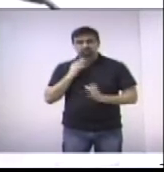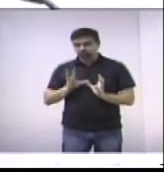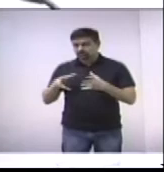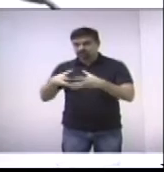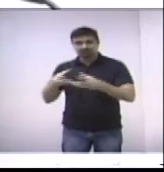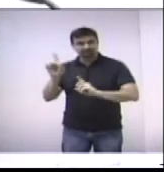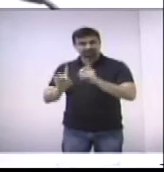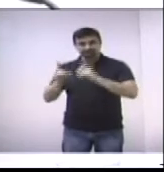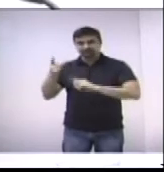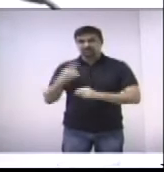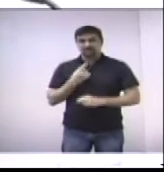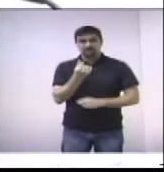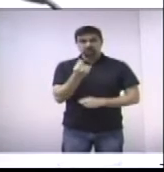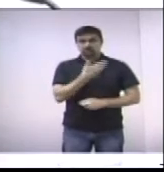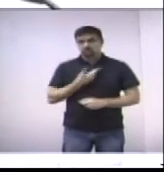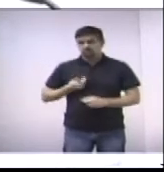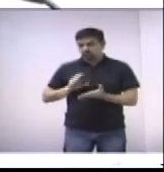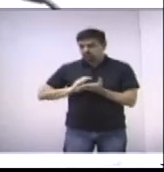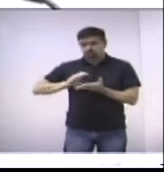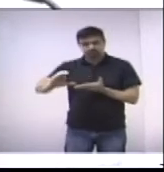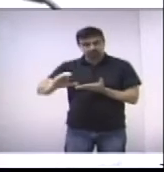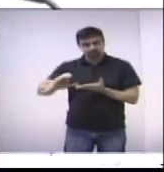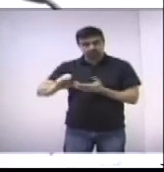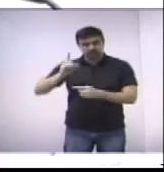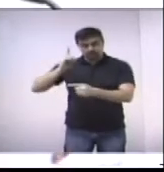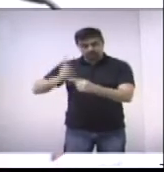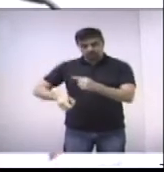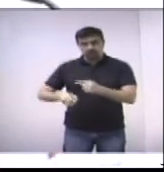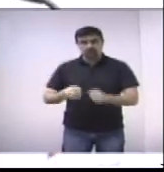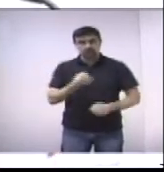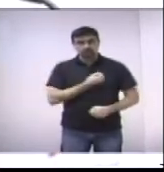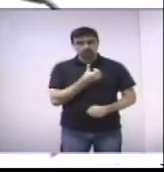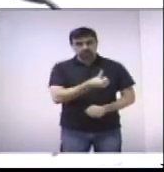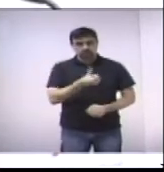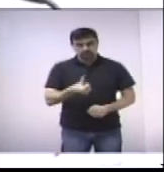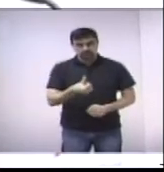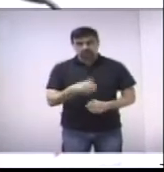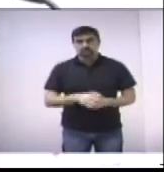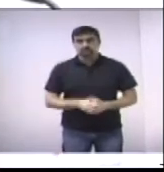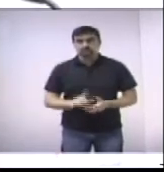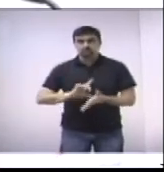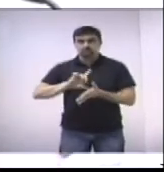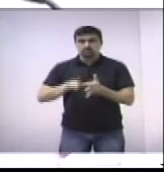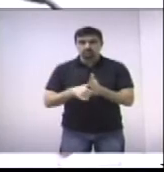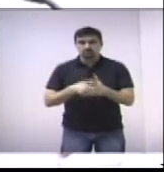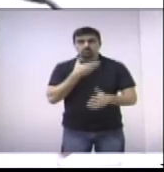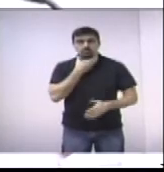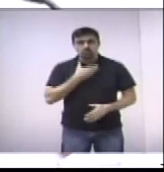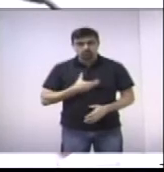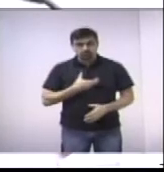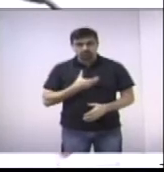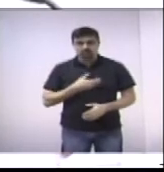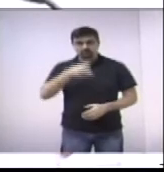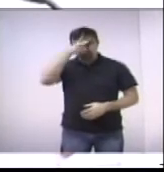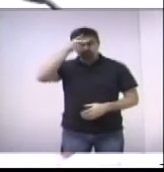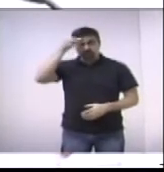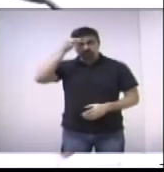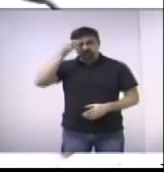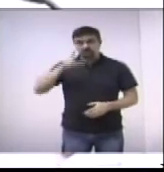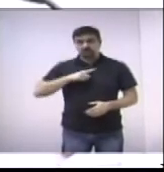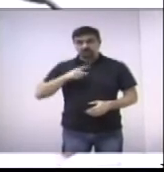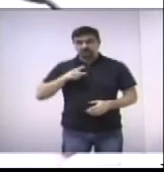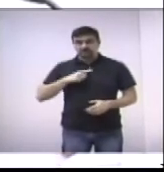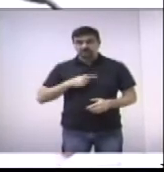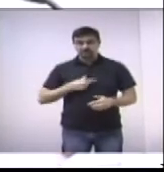de pagamento oriundo da Prefeitura de Paulínia. 66. Logo, José Pavão Júnior usou em